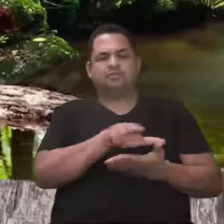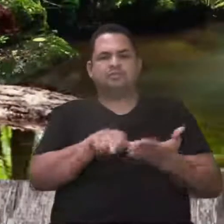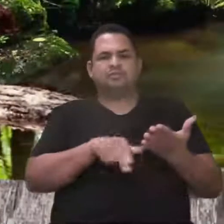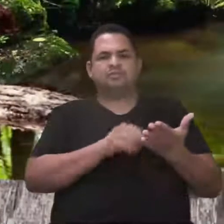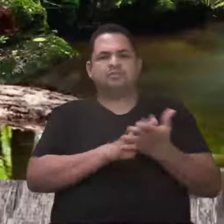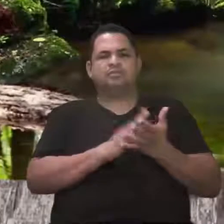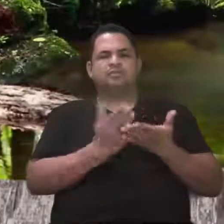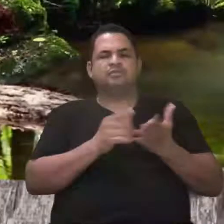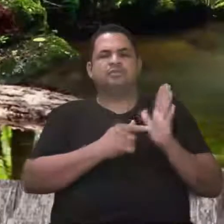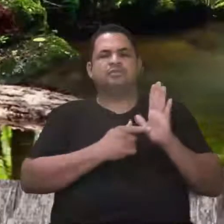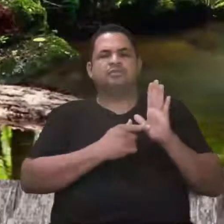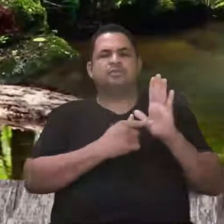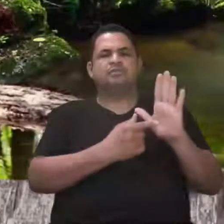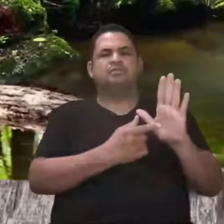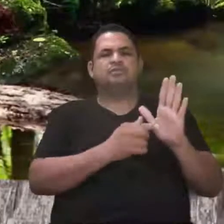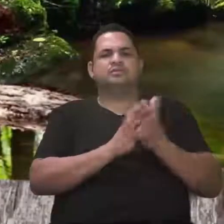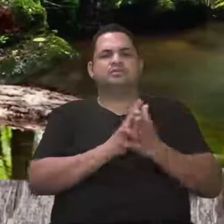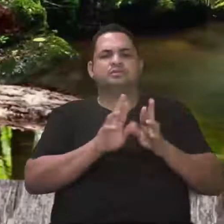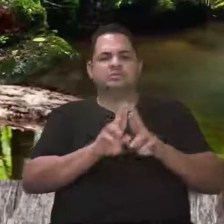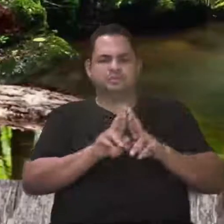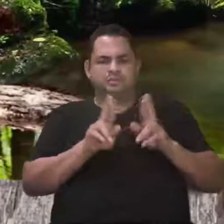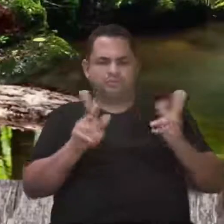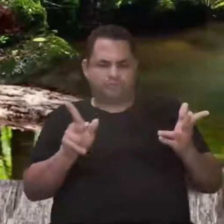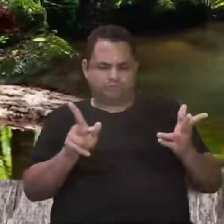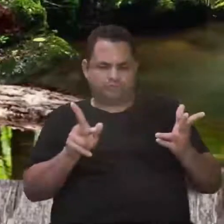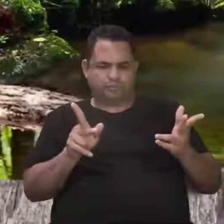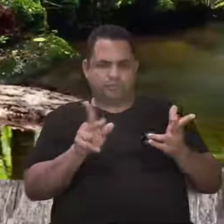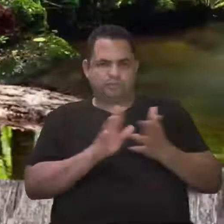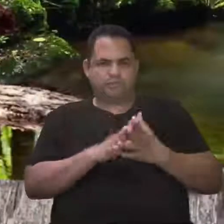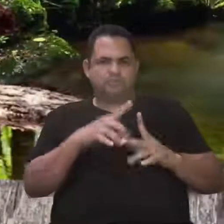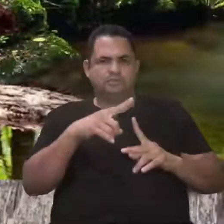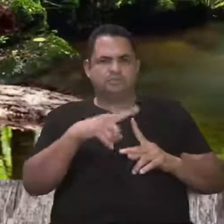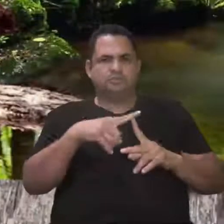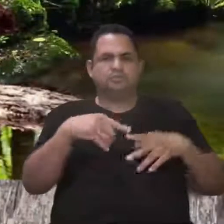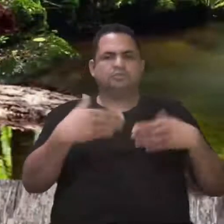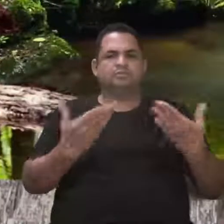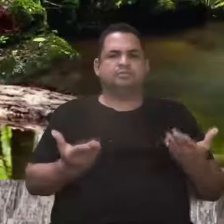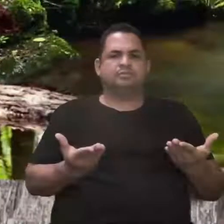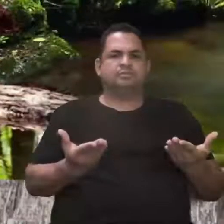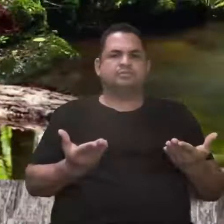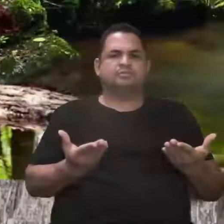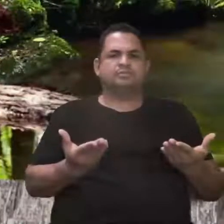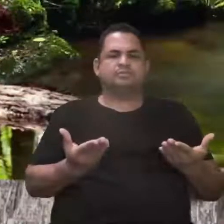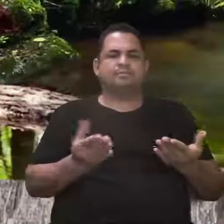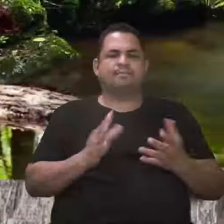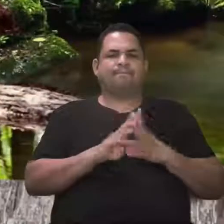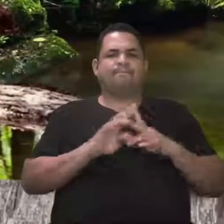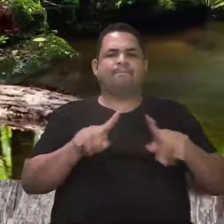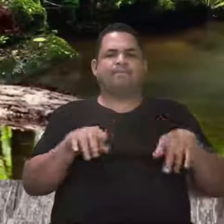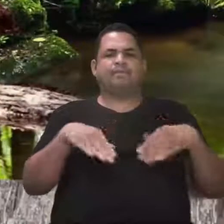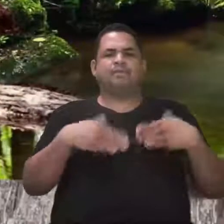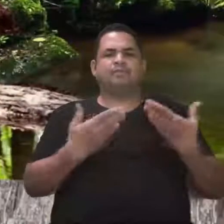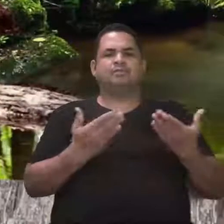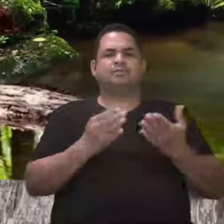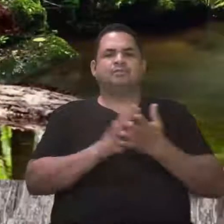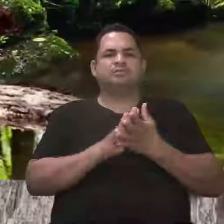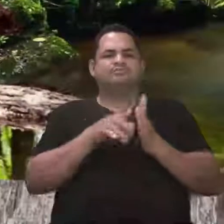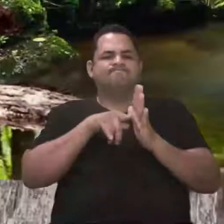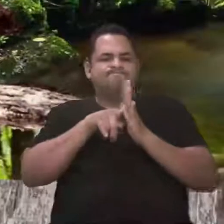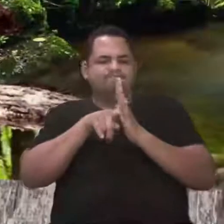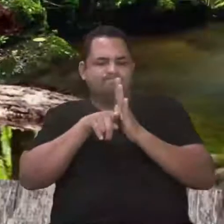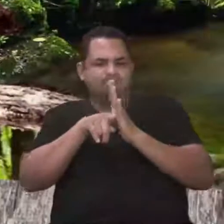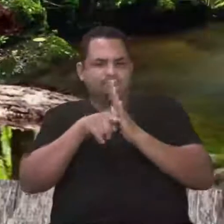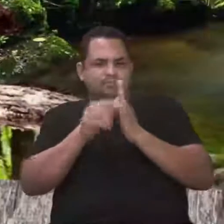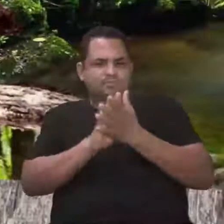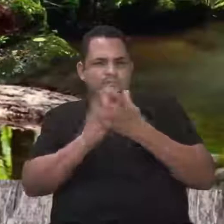vão apresentar, eles são de diferentes espécies, tá? Porém, quando a gente vai fazer uma